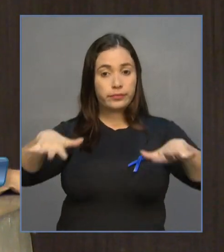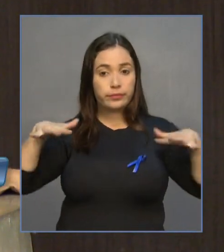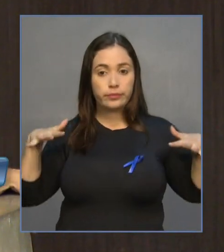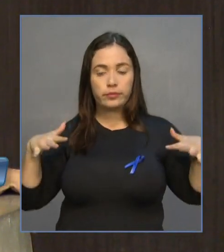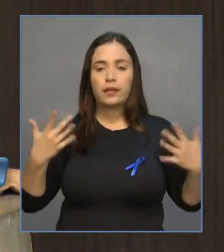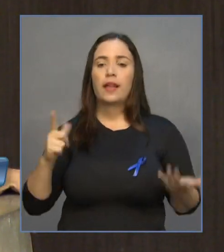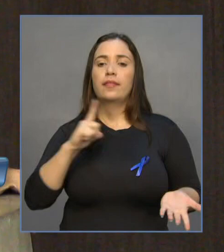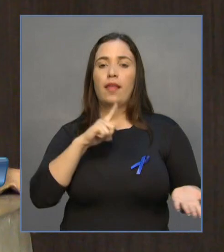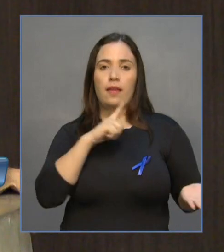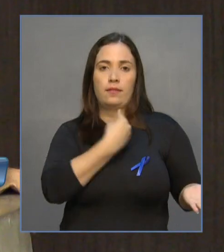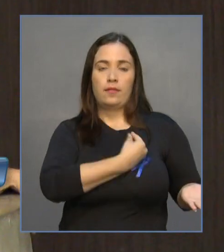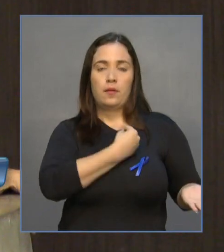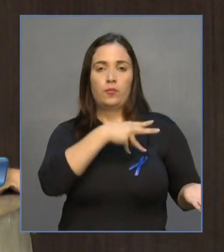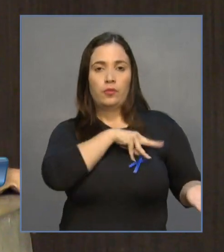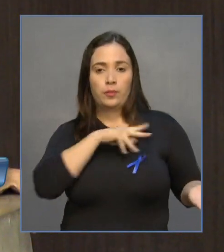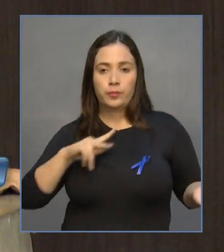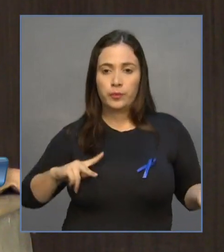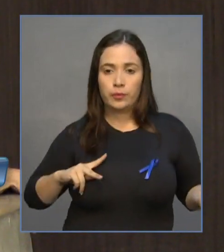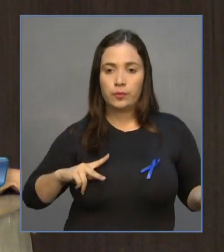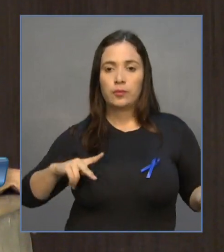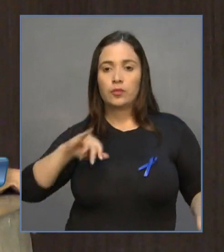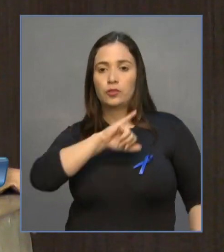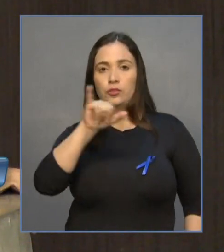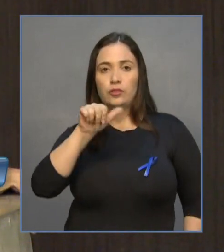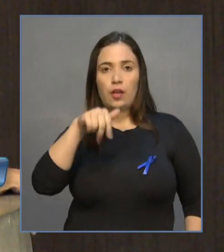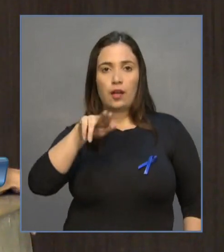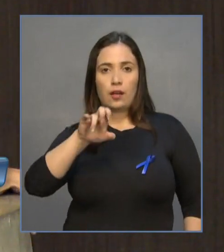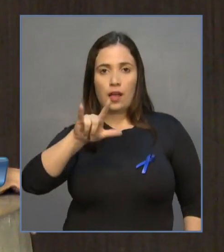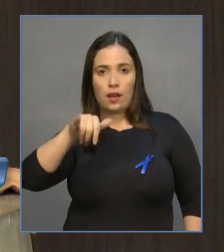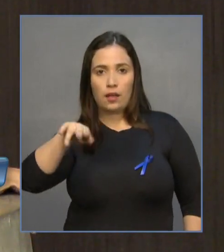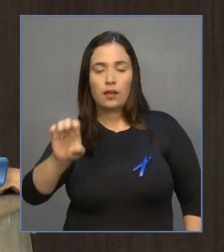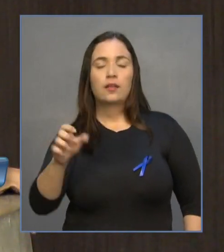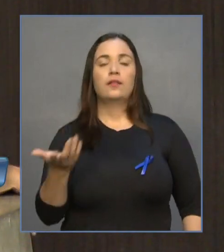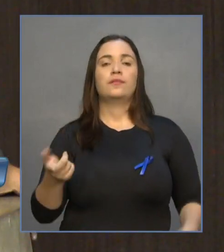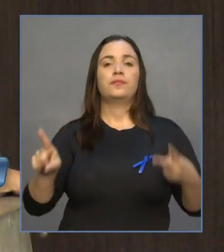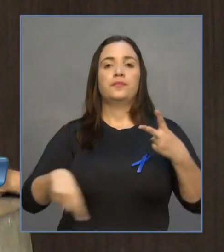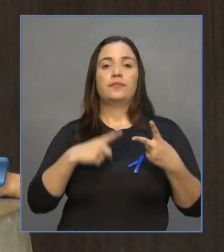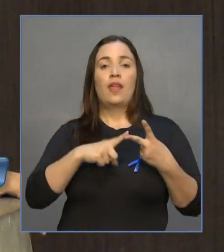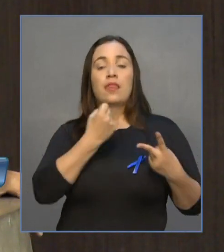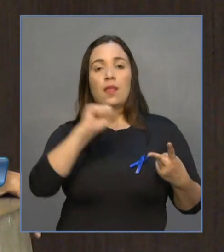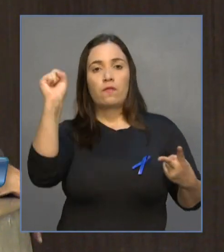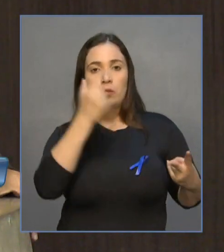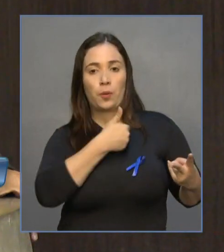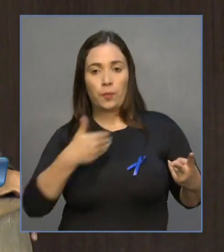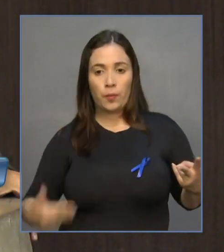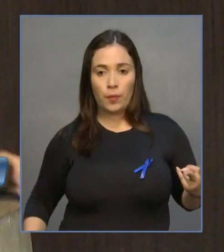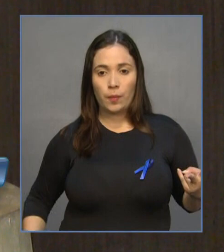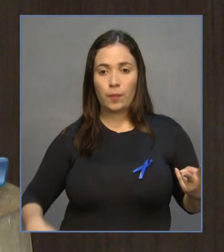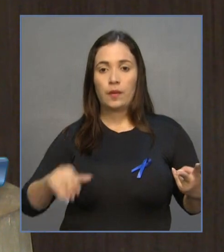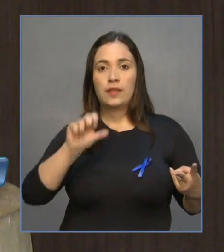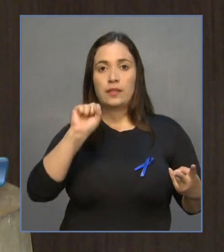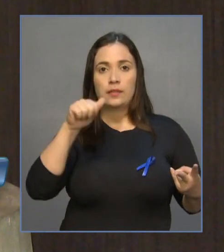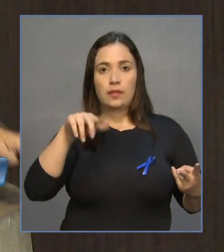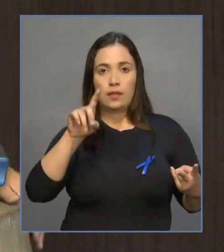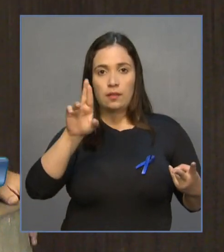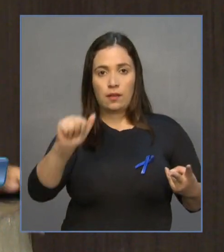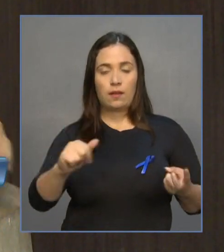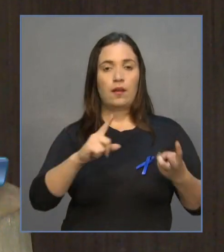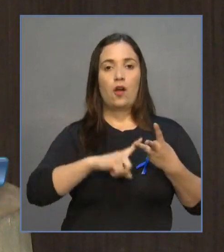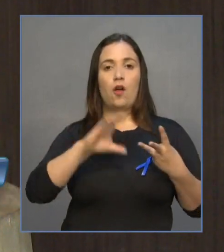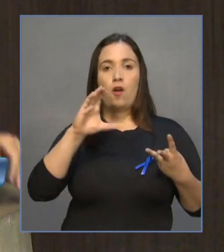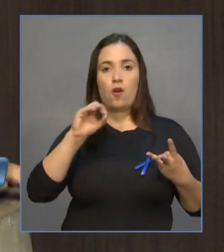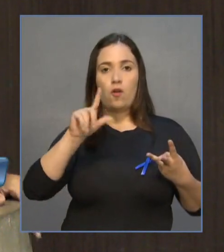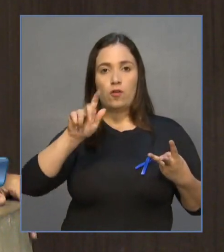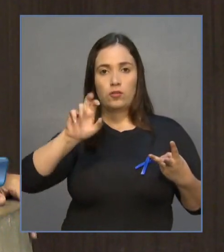o Ministério Público, doutora Jaqueline, a Defensoria Pública, doutora Sandra, a